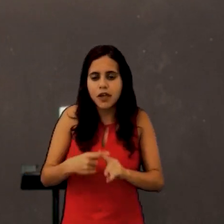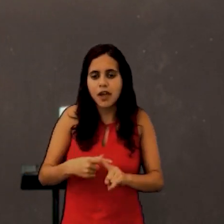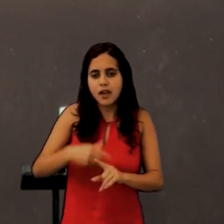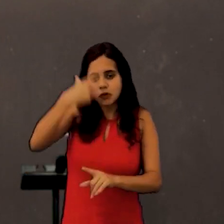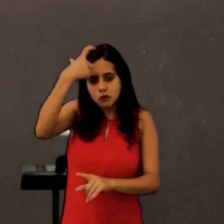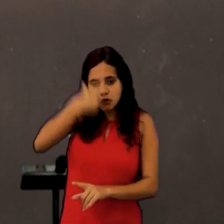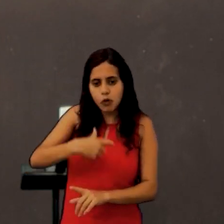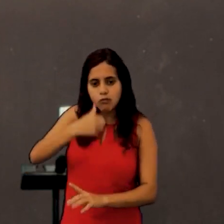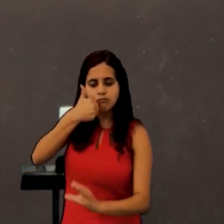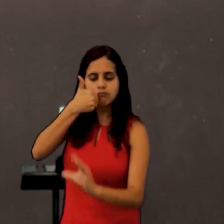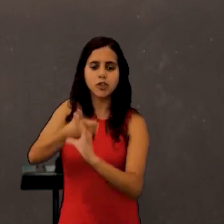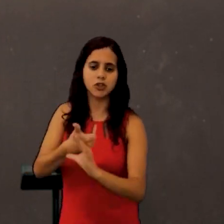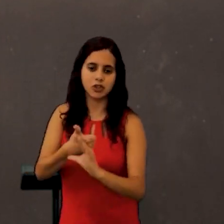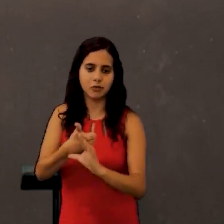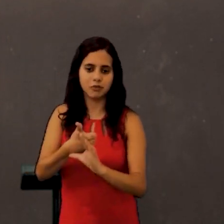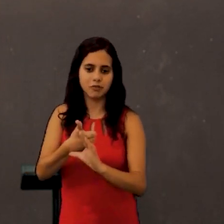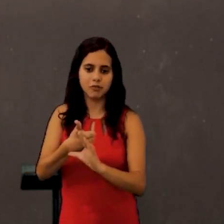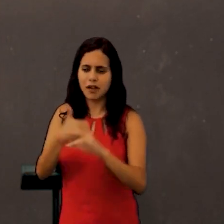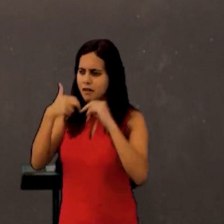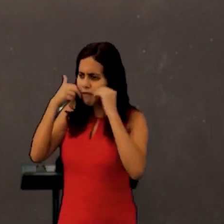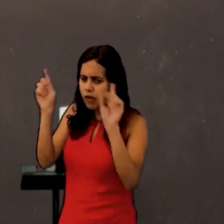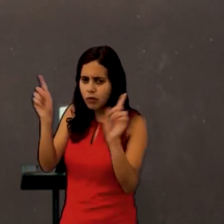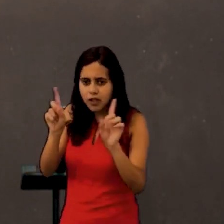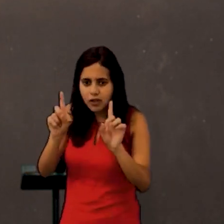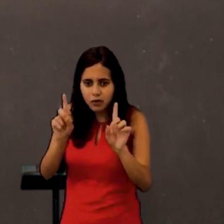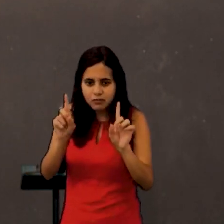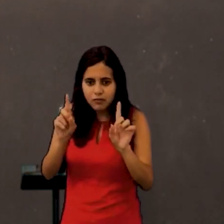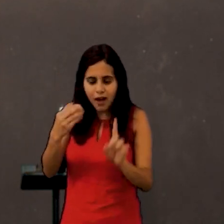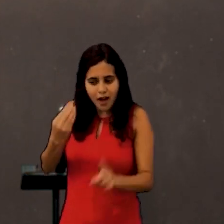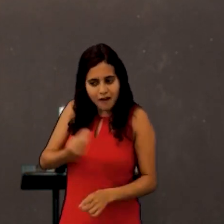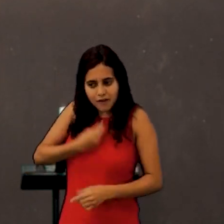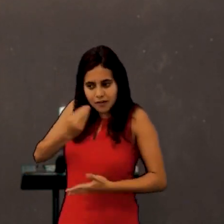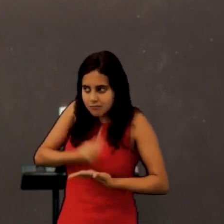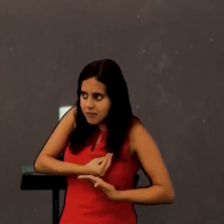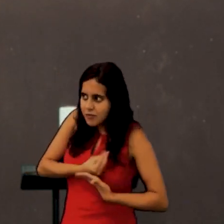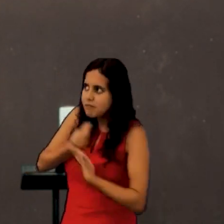não se envergonhe. Pelo contrário, glorifique a Deus por causa disso.